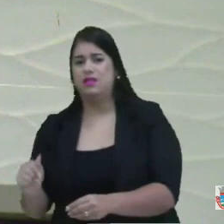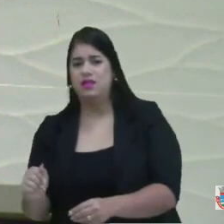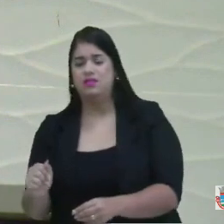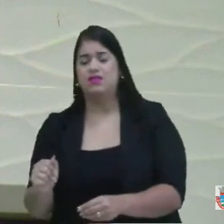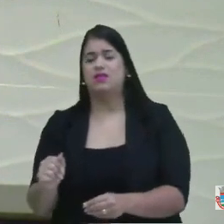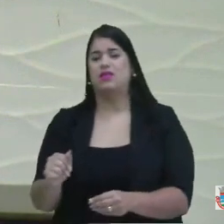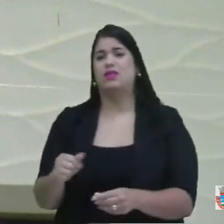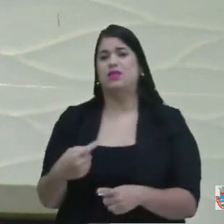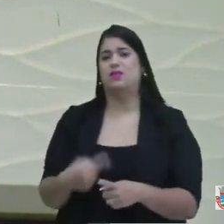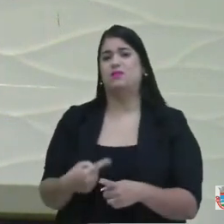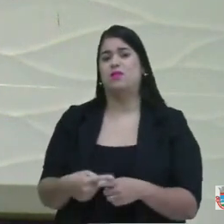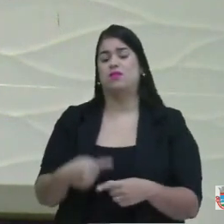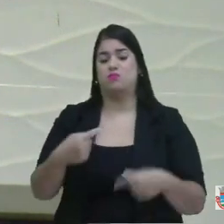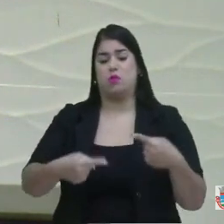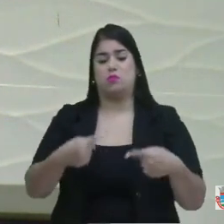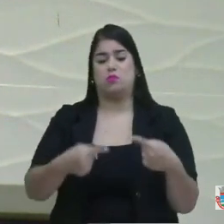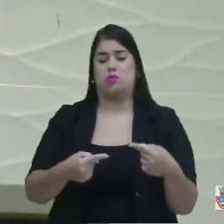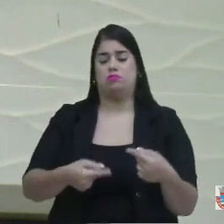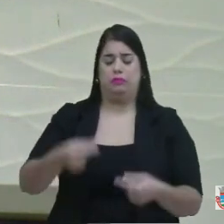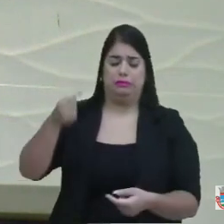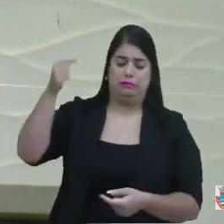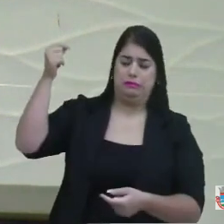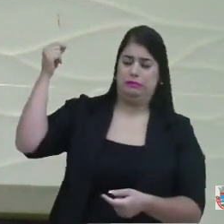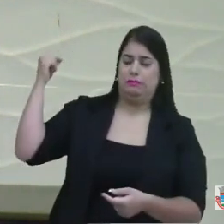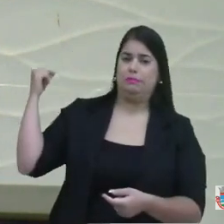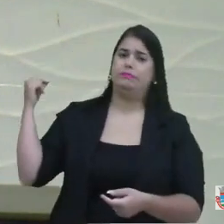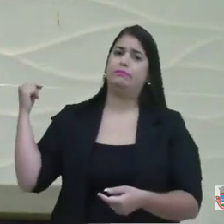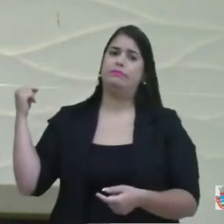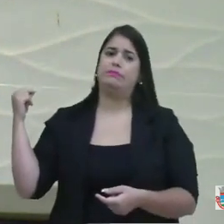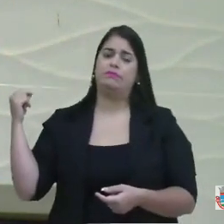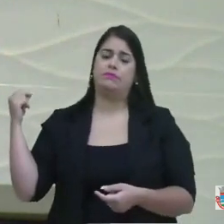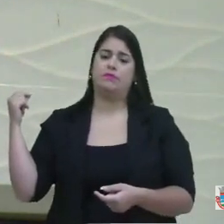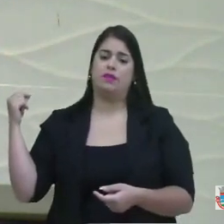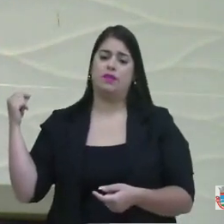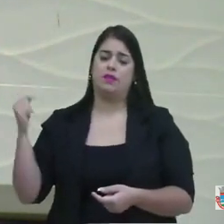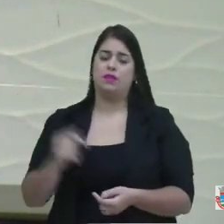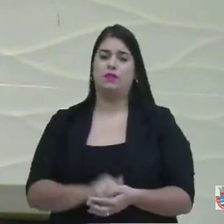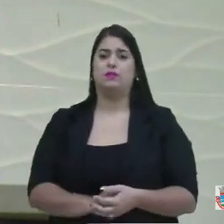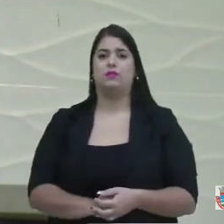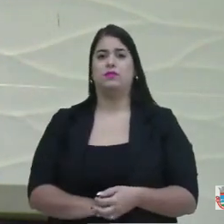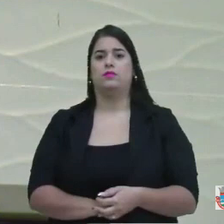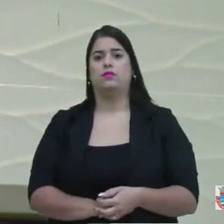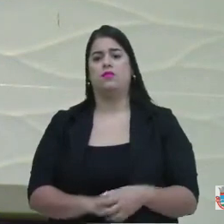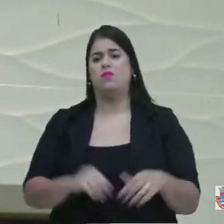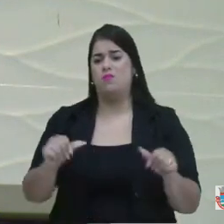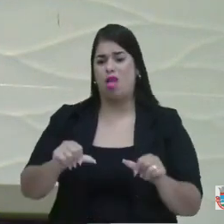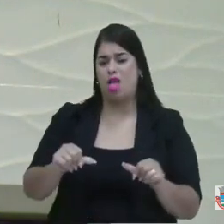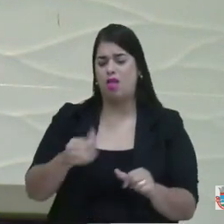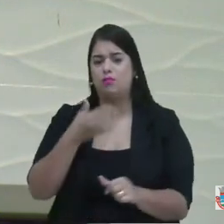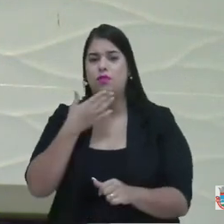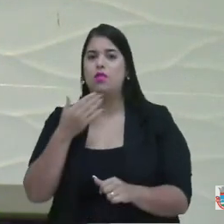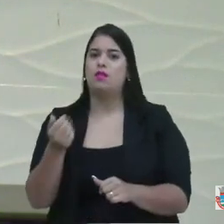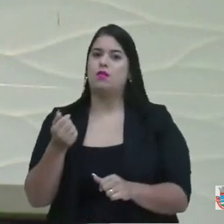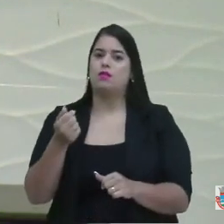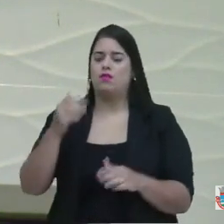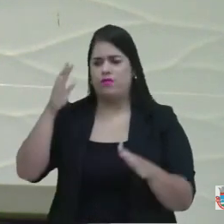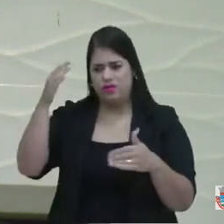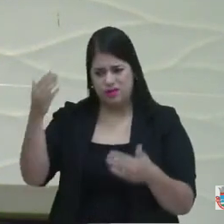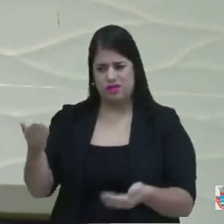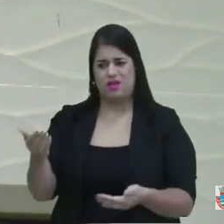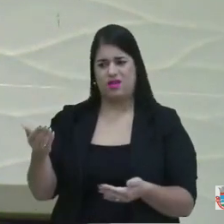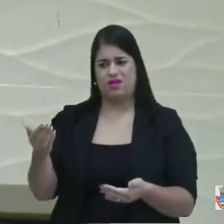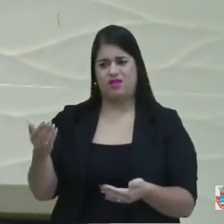Baseado na antiga política, né? Que não tem aquela política antiga, que quanto pior, melhor. Eu acho que a Vossa Excelência está praticando a antiga